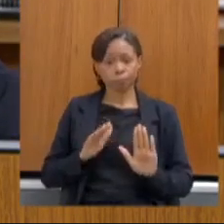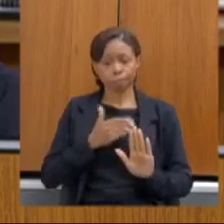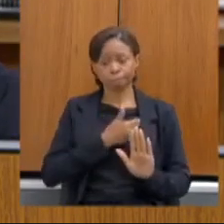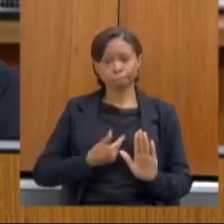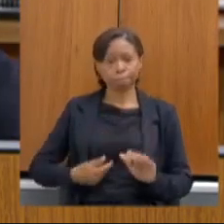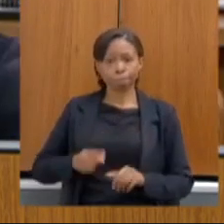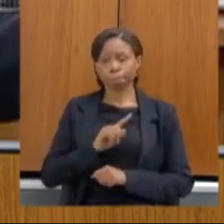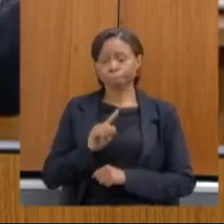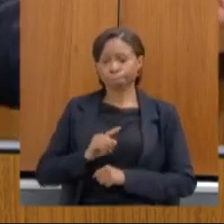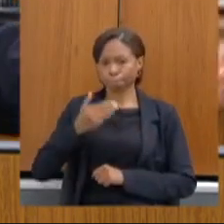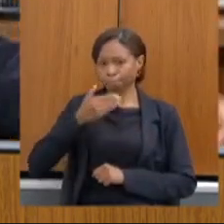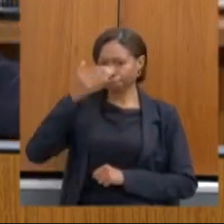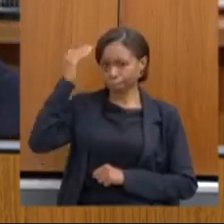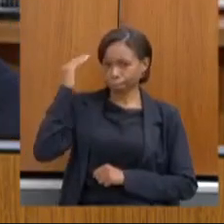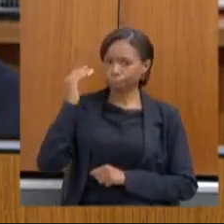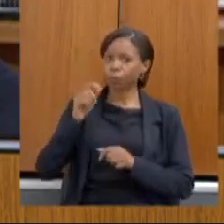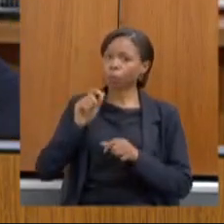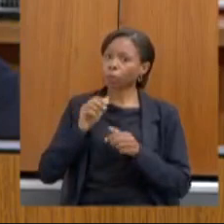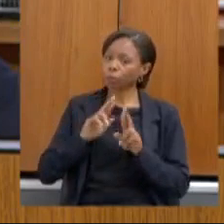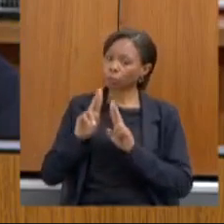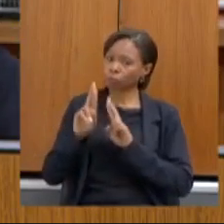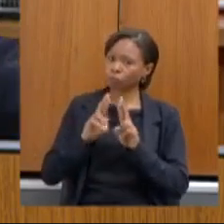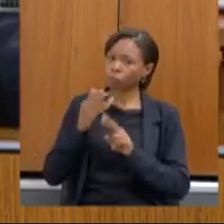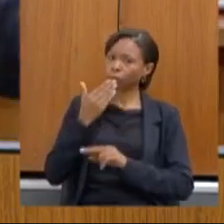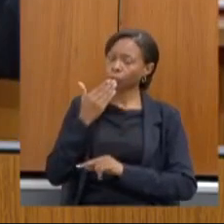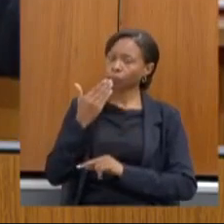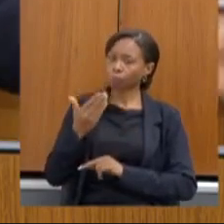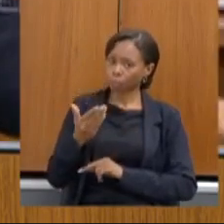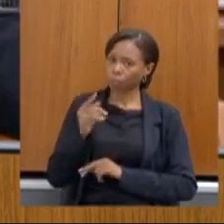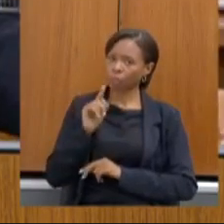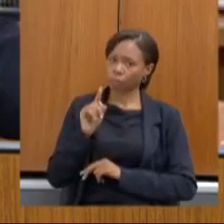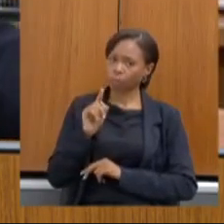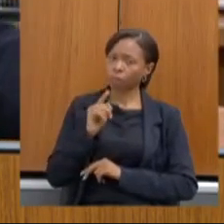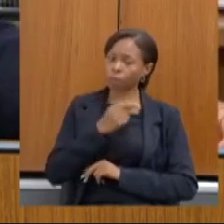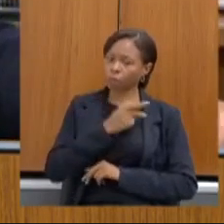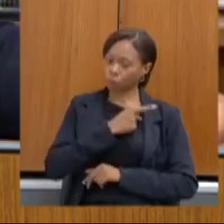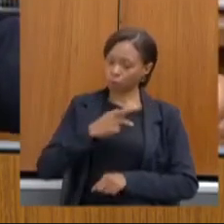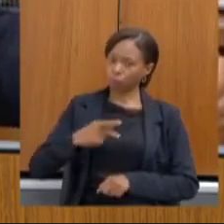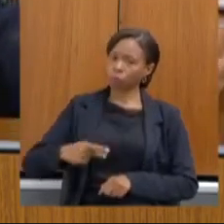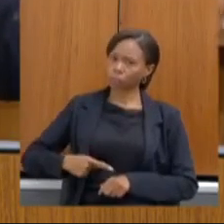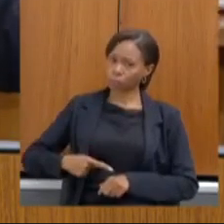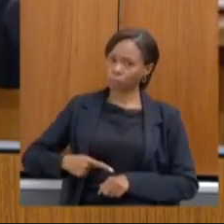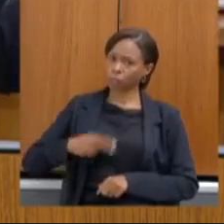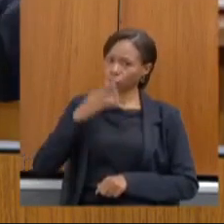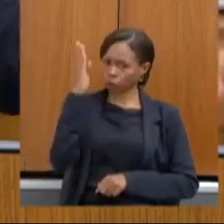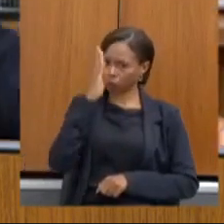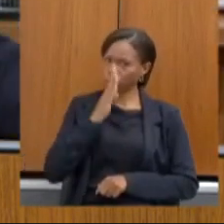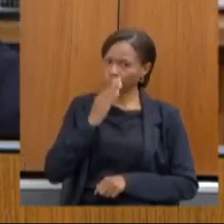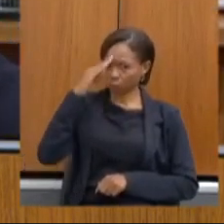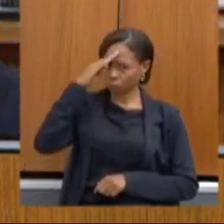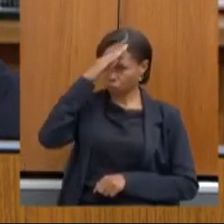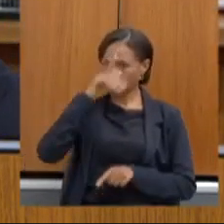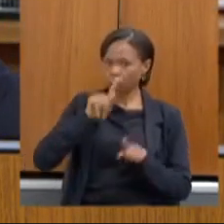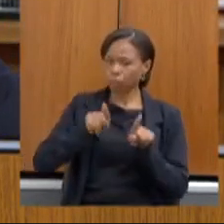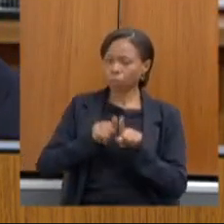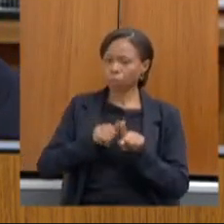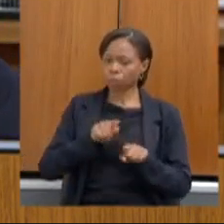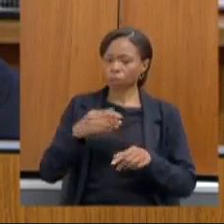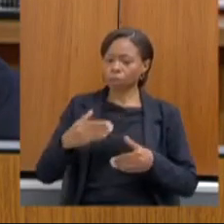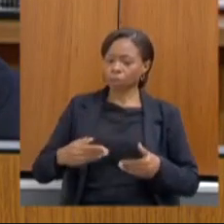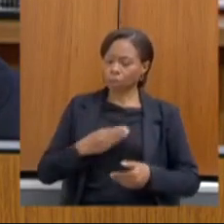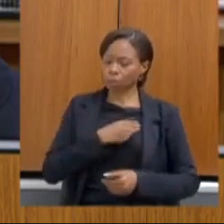Romeu Zema possa interceder junto repito o é da República ao Ministro